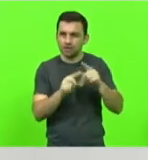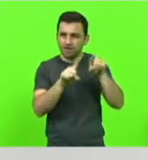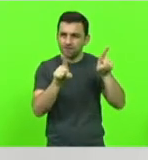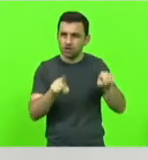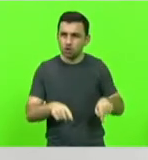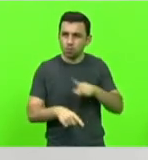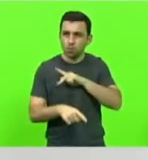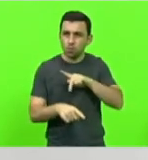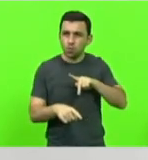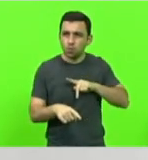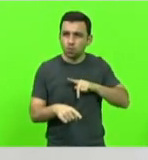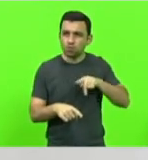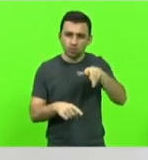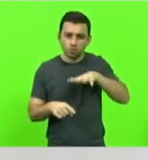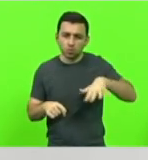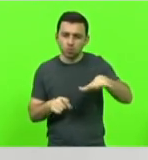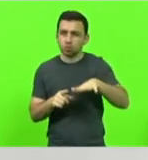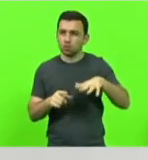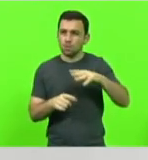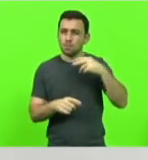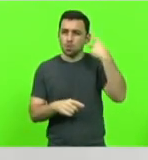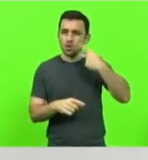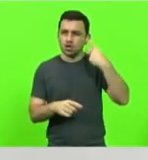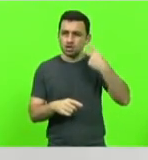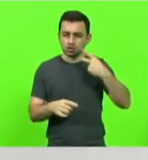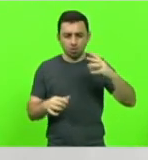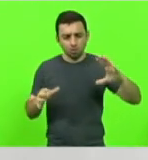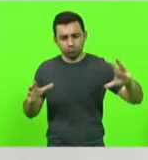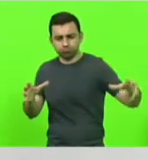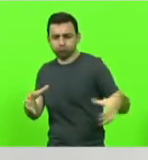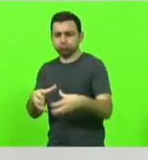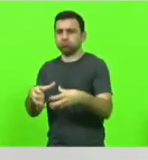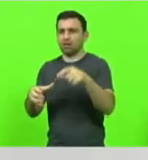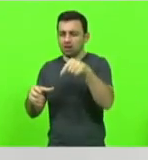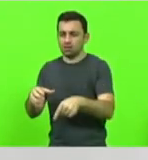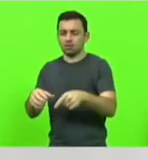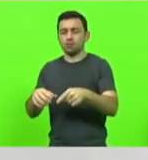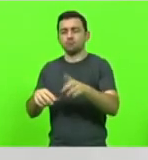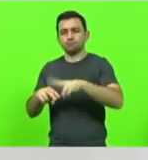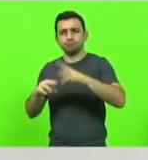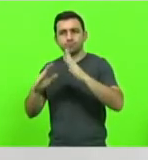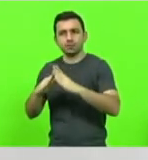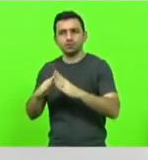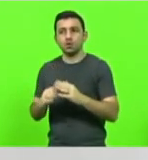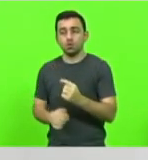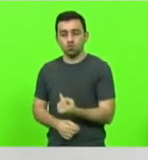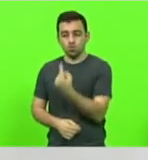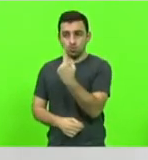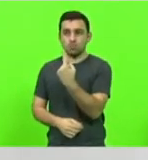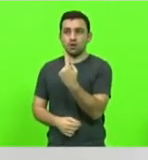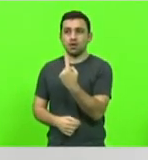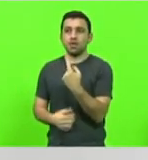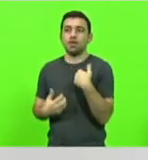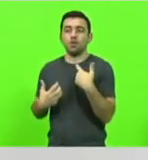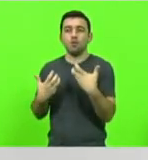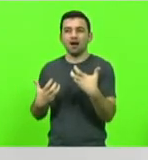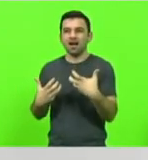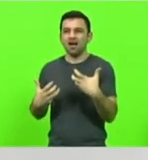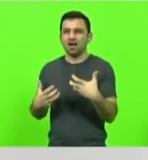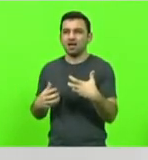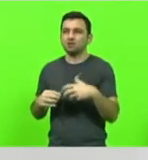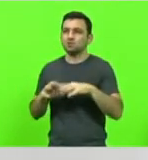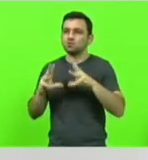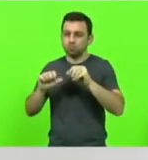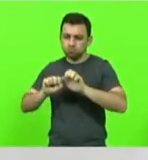até os entes políticos envolvidos nisso. E uma das celas, de forma muito especial, eu quero que ela esteja completamente tomada